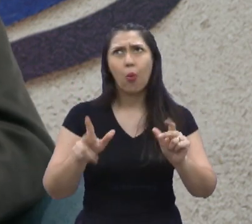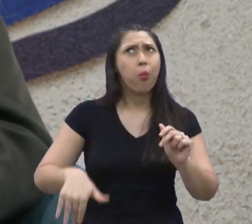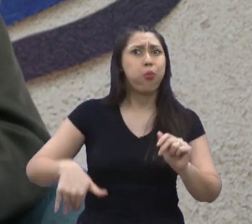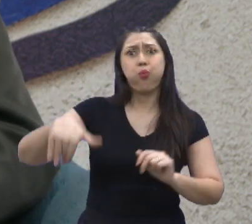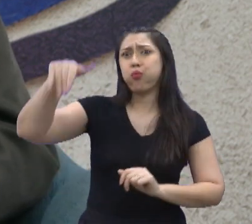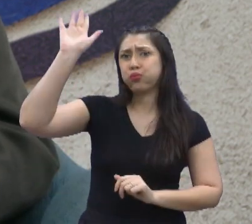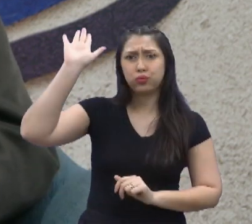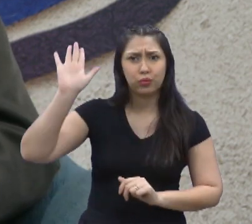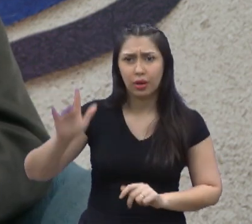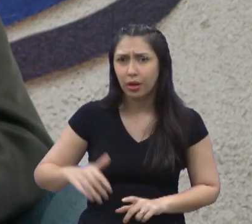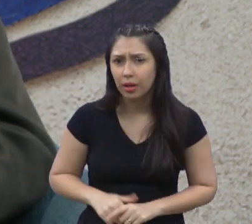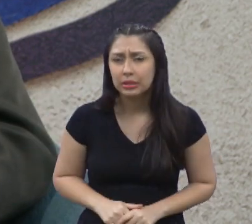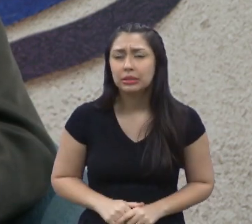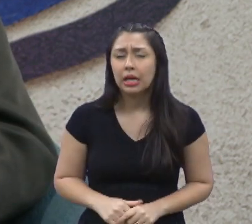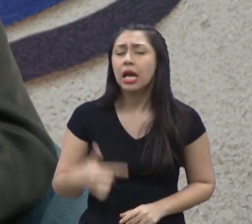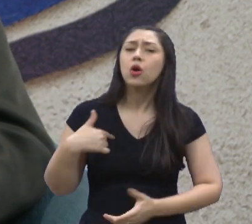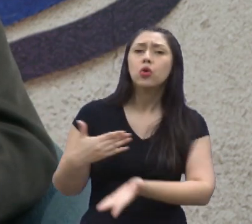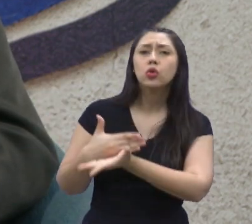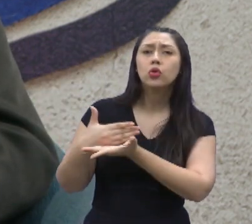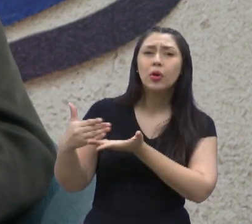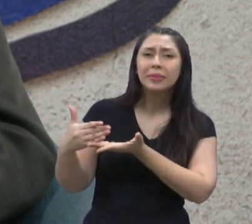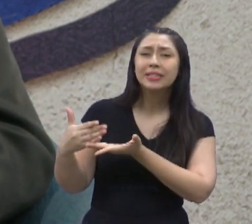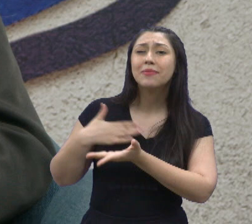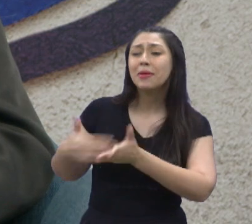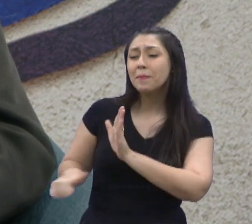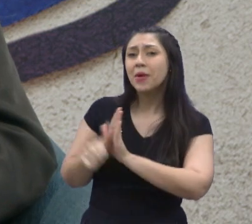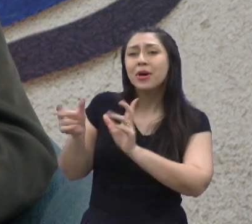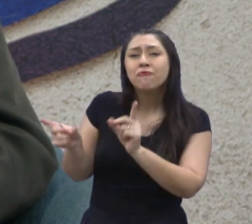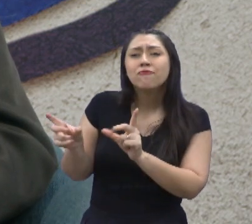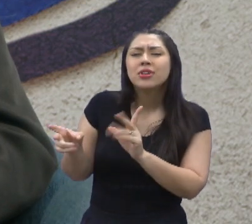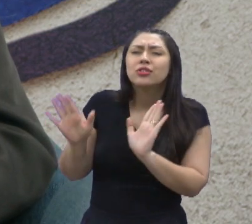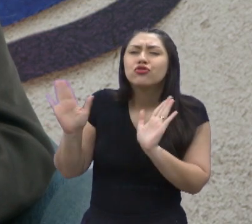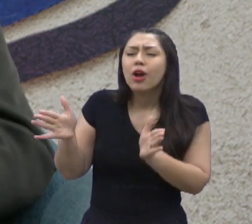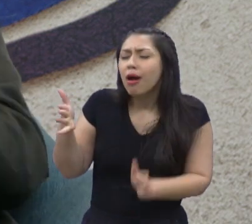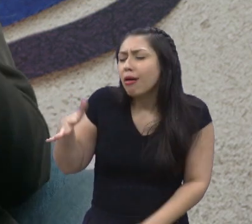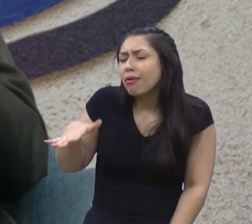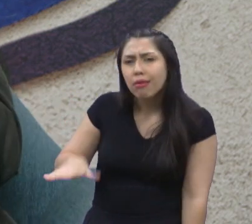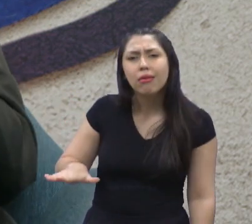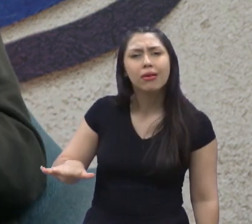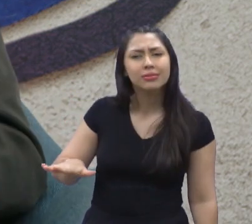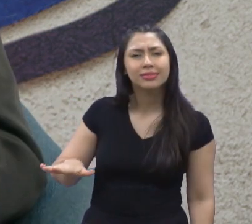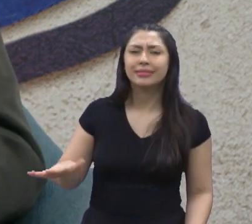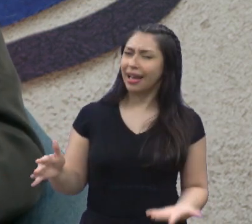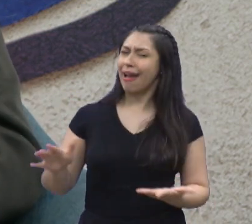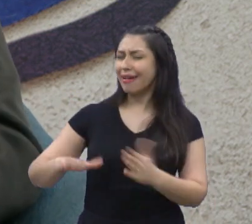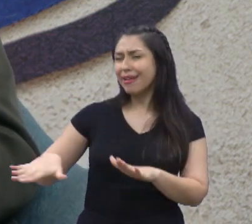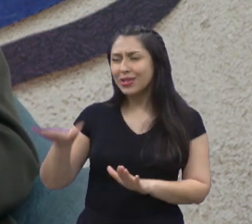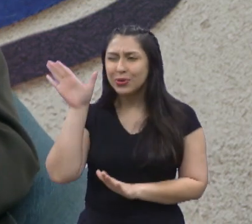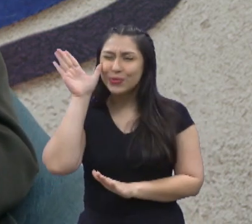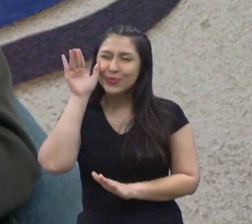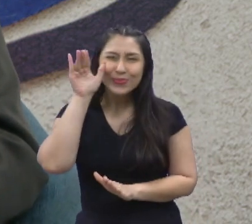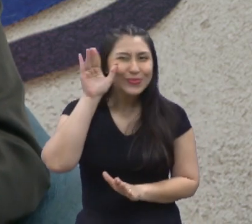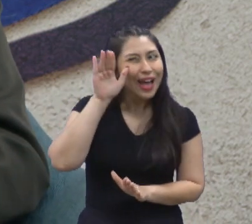né? Eu comecei a fazer minhas primeiras vendas ali como criança, né? Como acredito que toda criança tem uma certa curiosidade e às